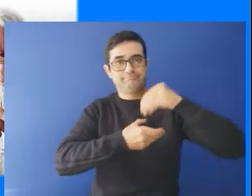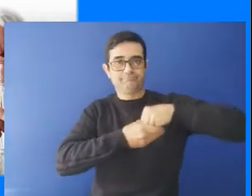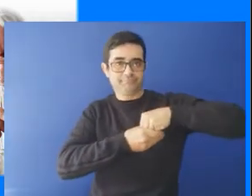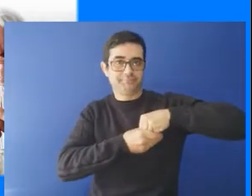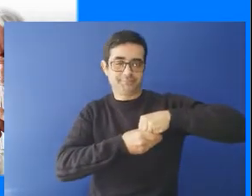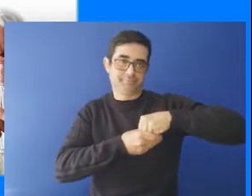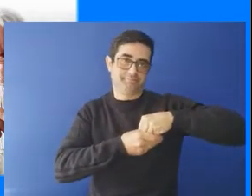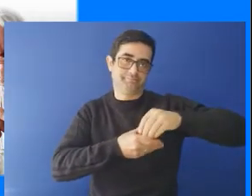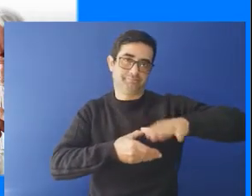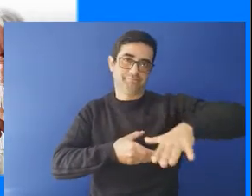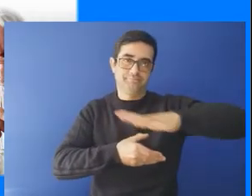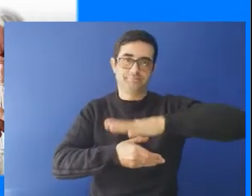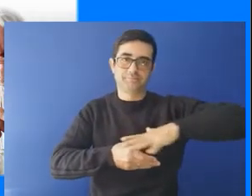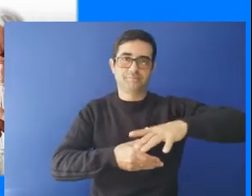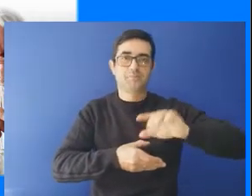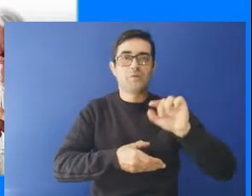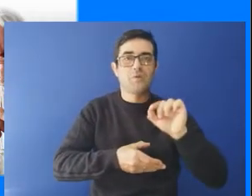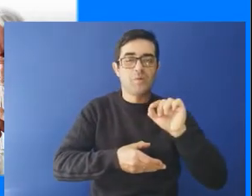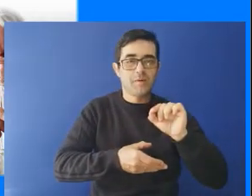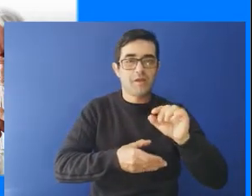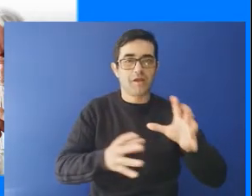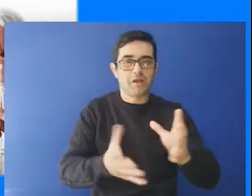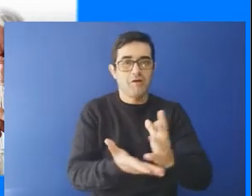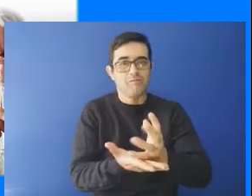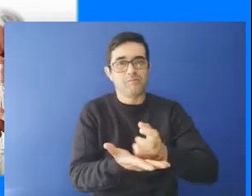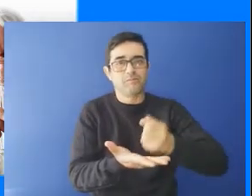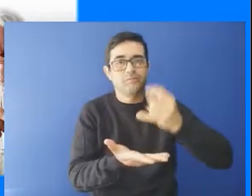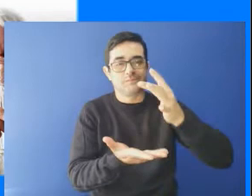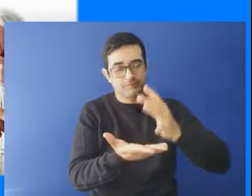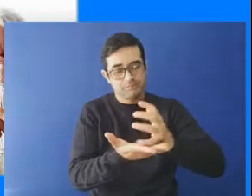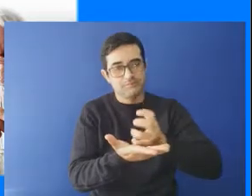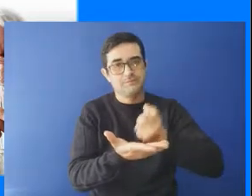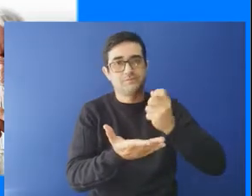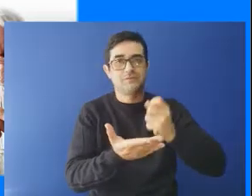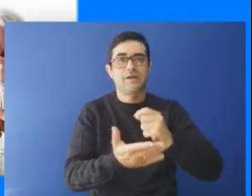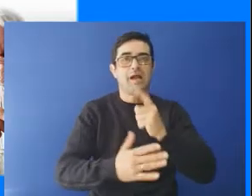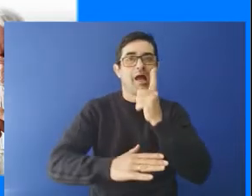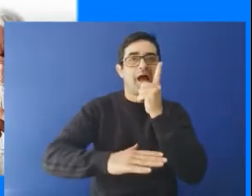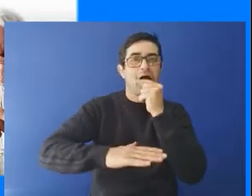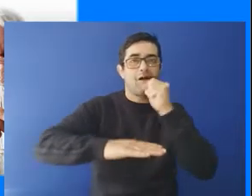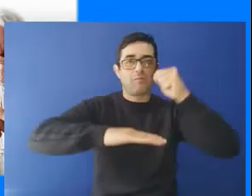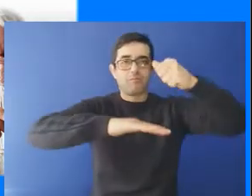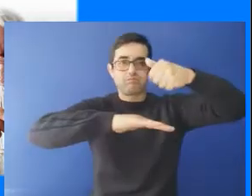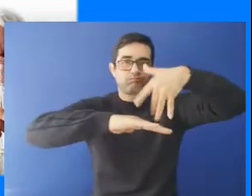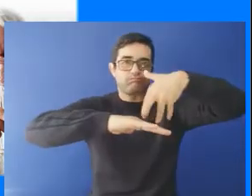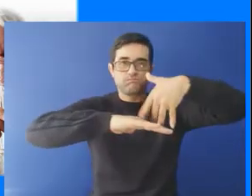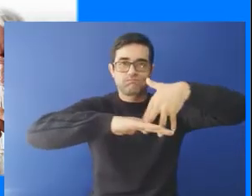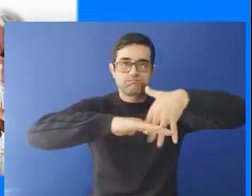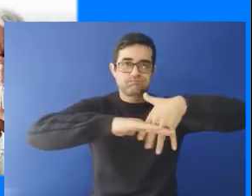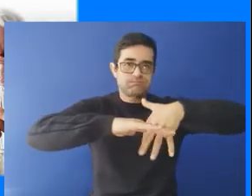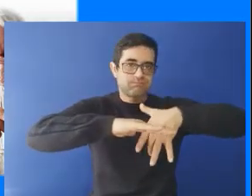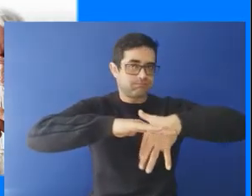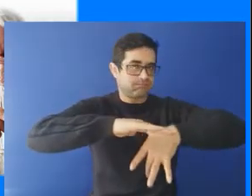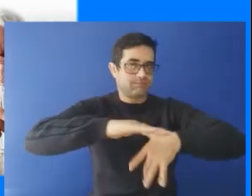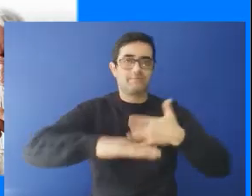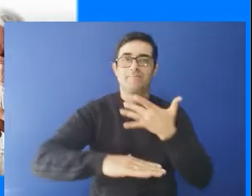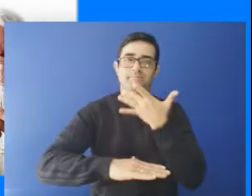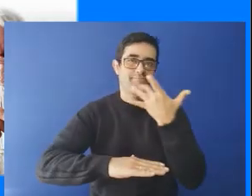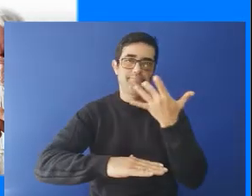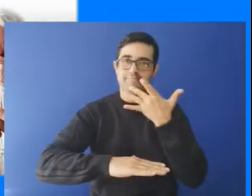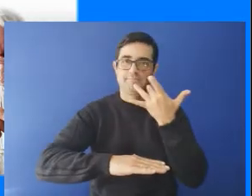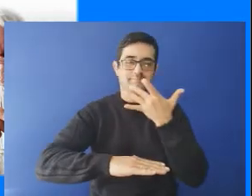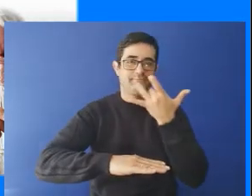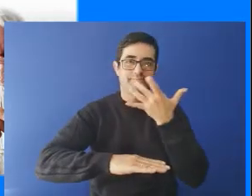superior. Então esse solo geralmente ele é bem aerado, ele tem uma boa permeabilidade de água, né? A água